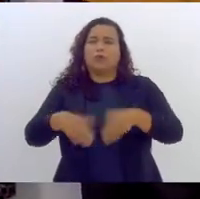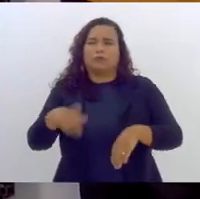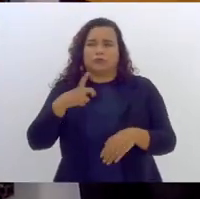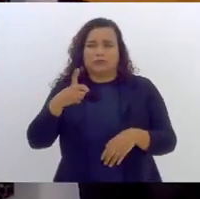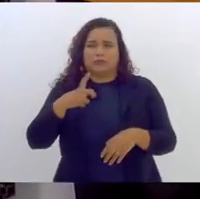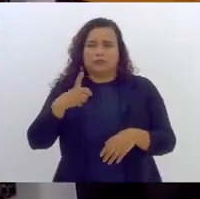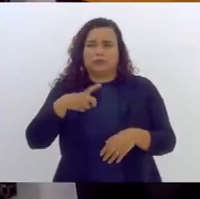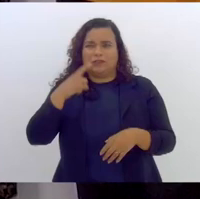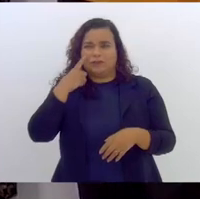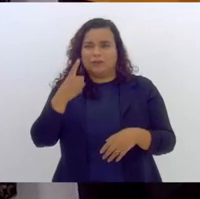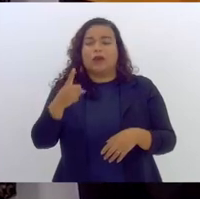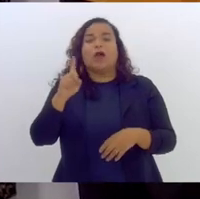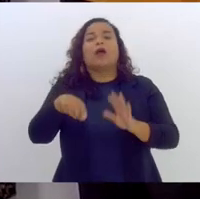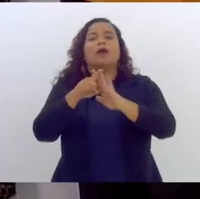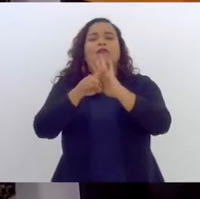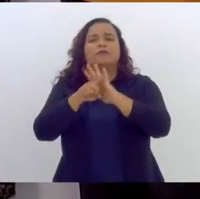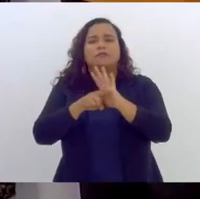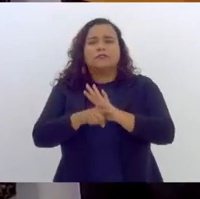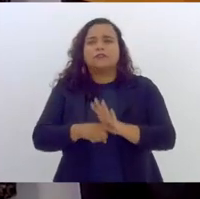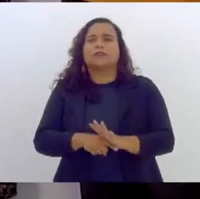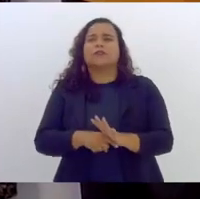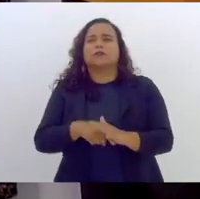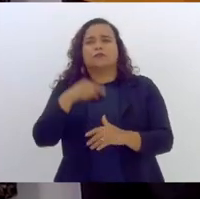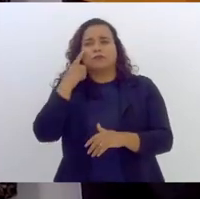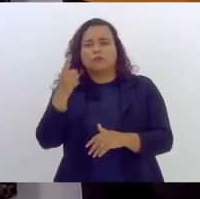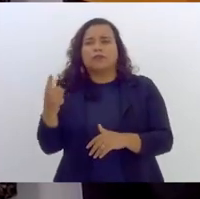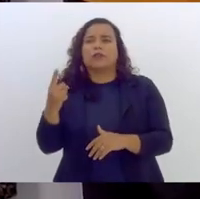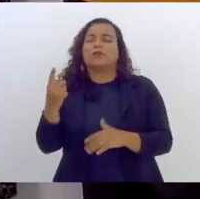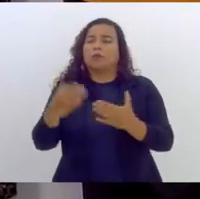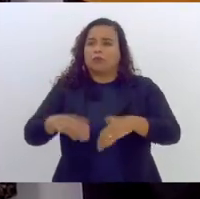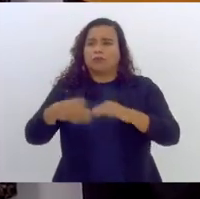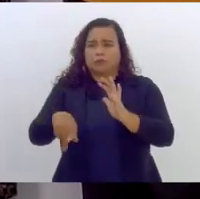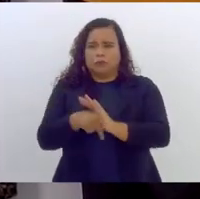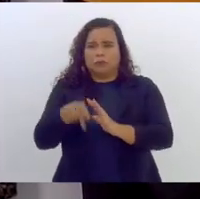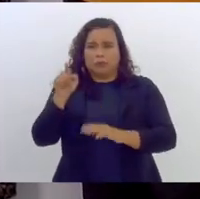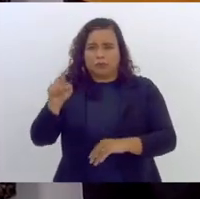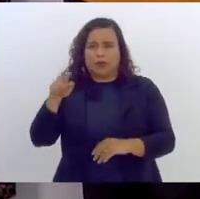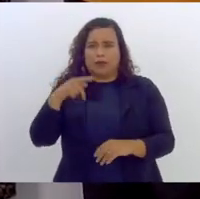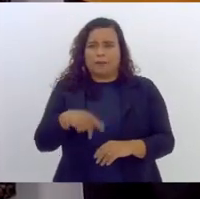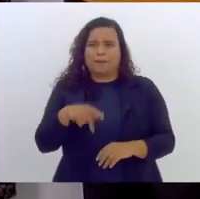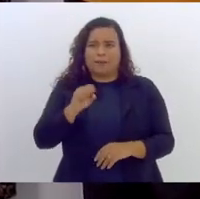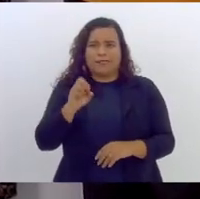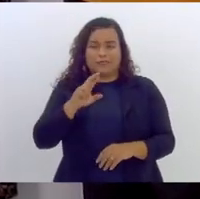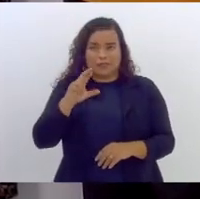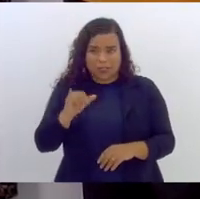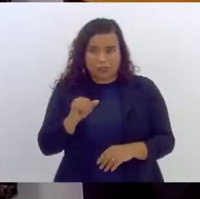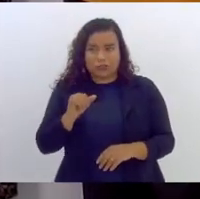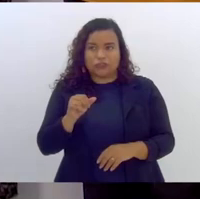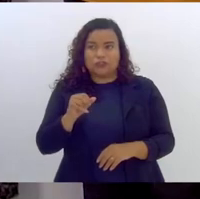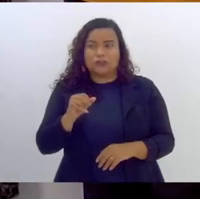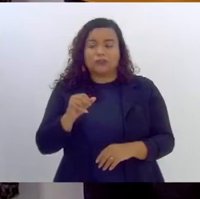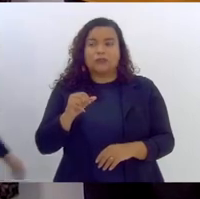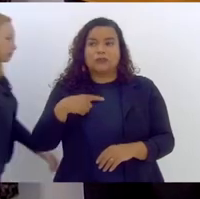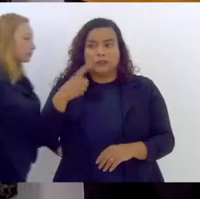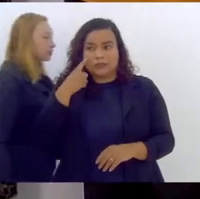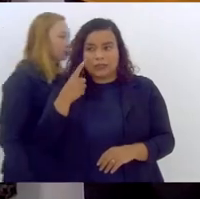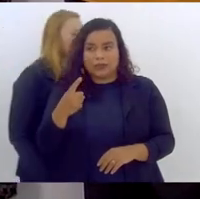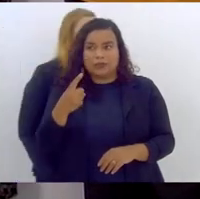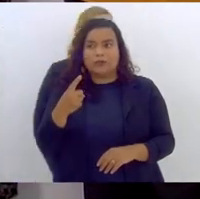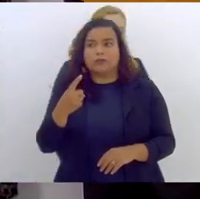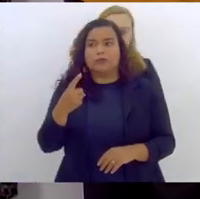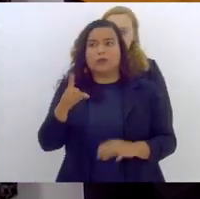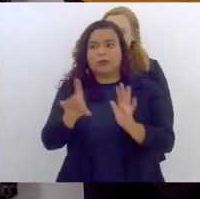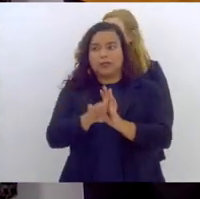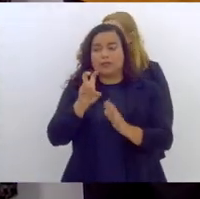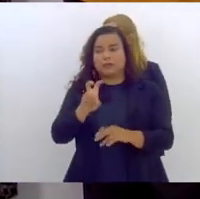no caso é revisão da homologação do concurso por parte da psrj e a questão do projeto de lei